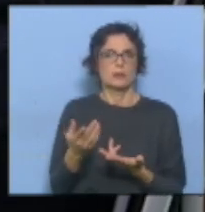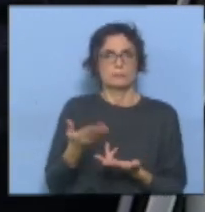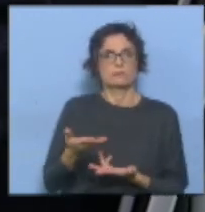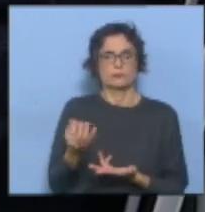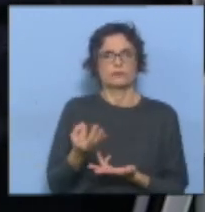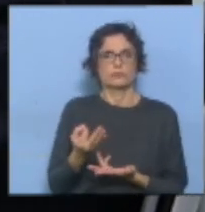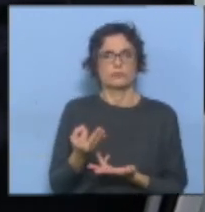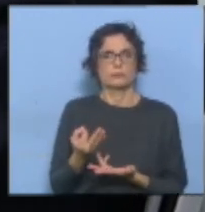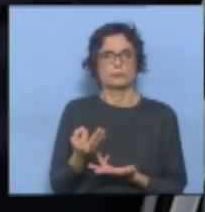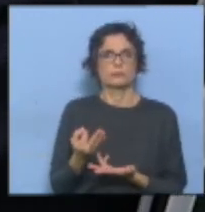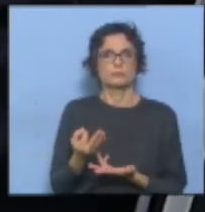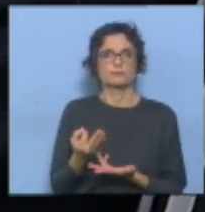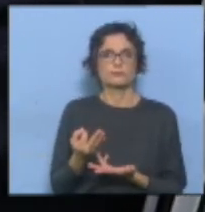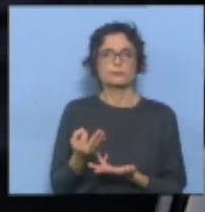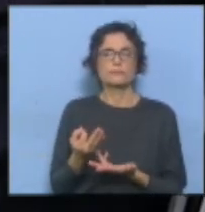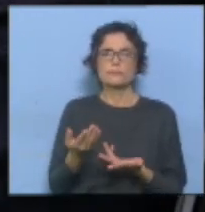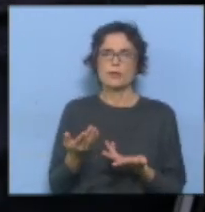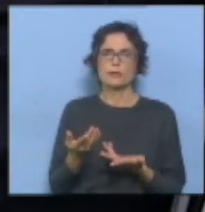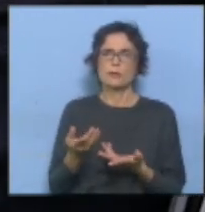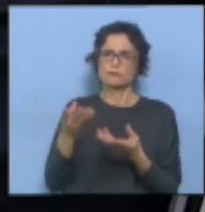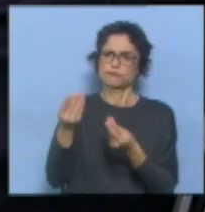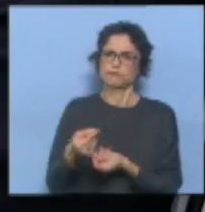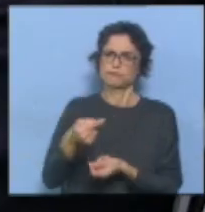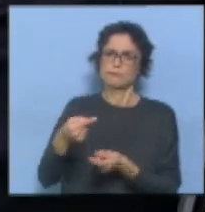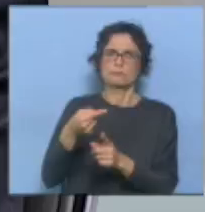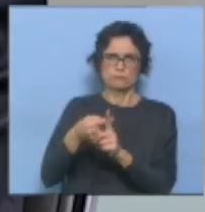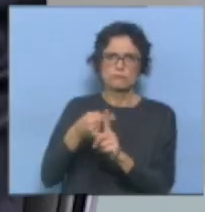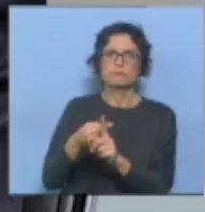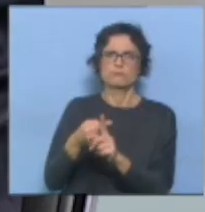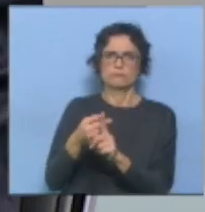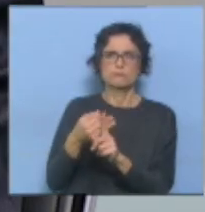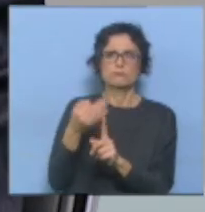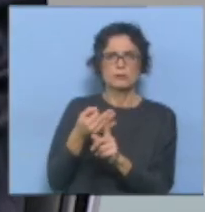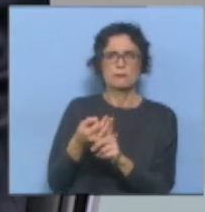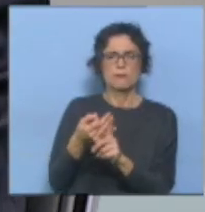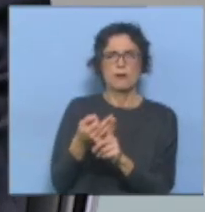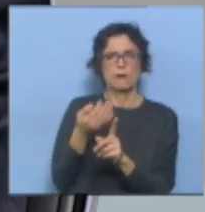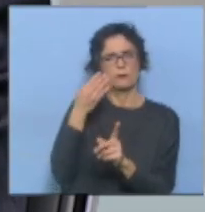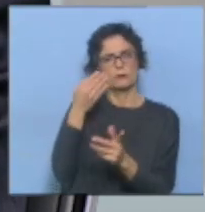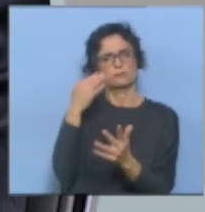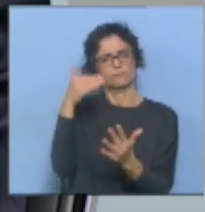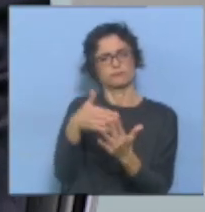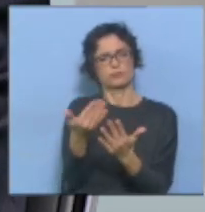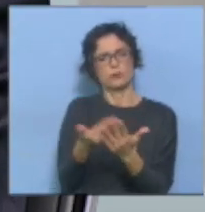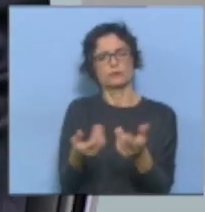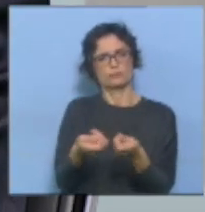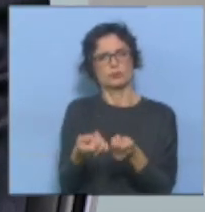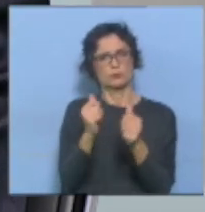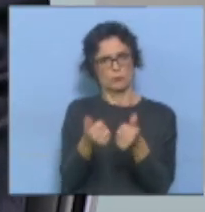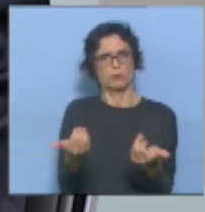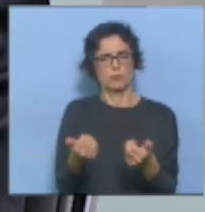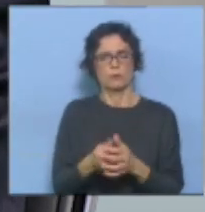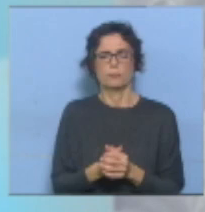momento, o saldo é muitíssimo positivo em termos da gestão, o que nos deixa claramente confiantes.